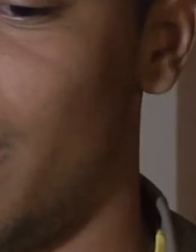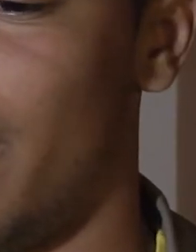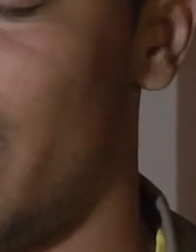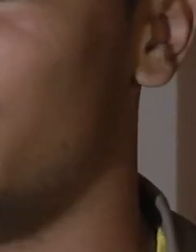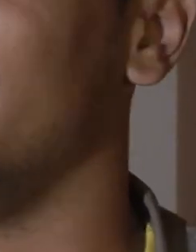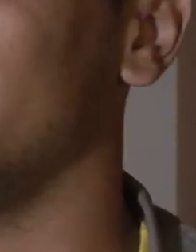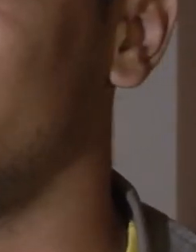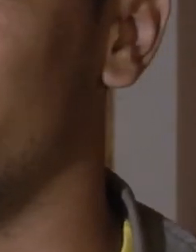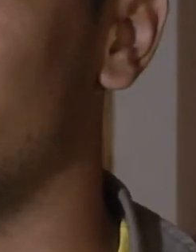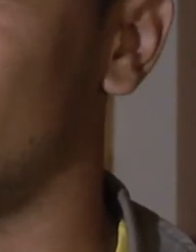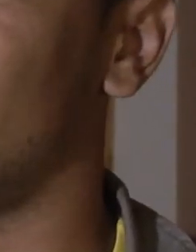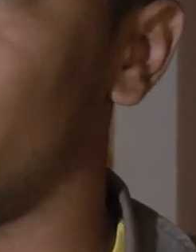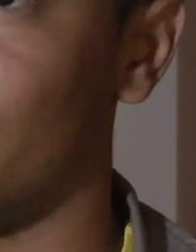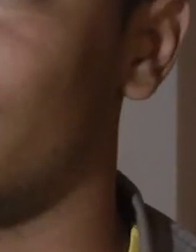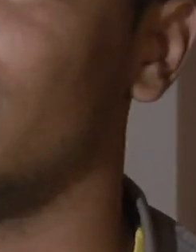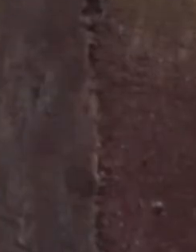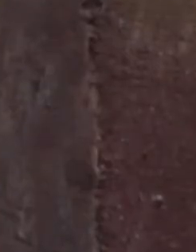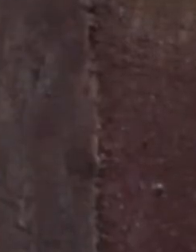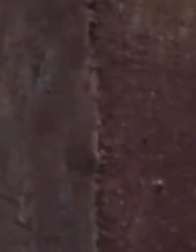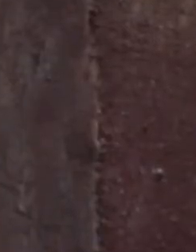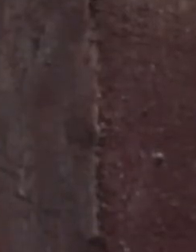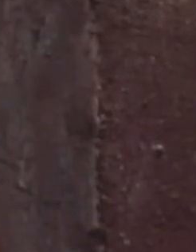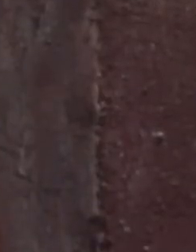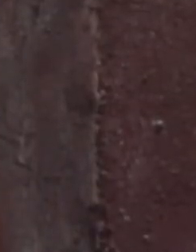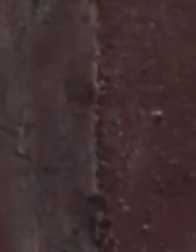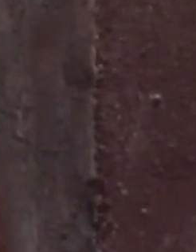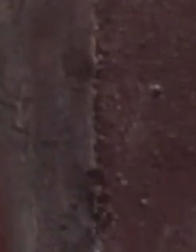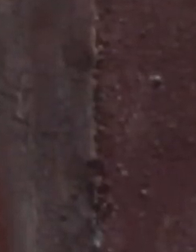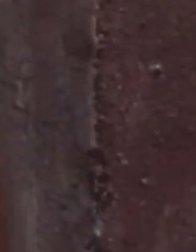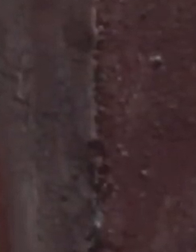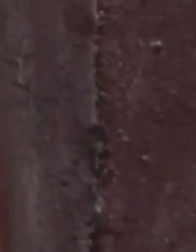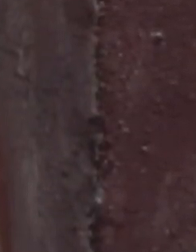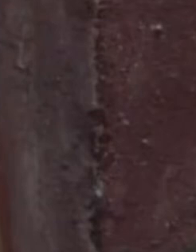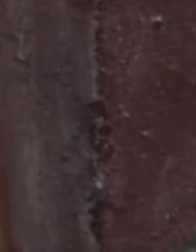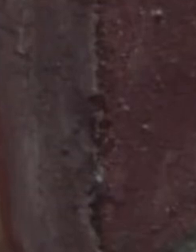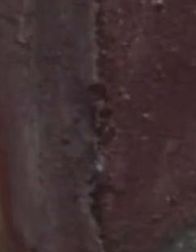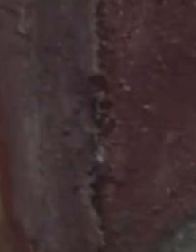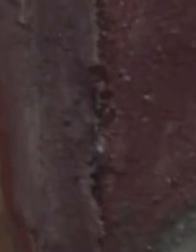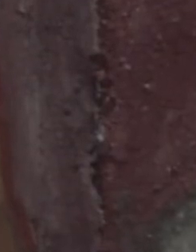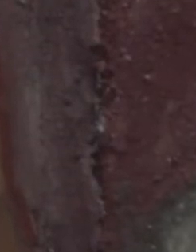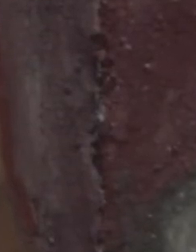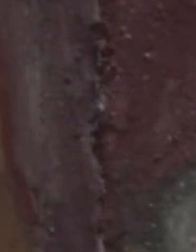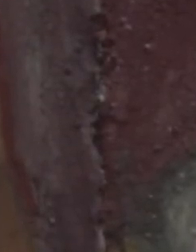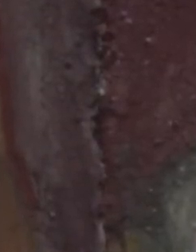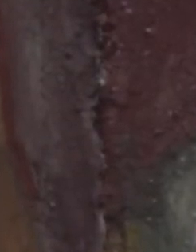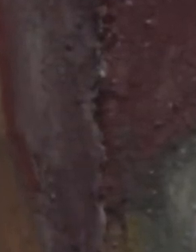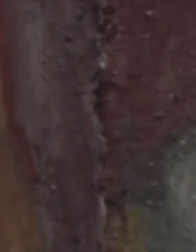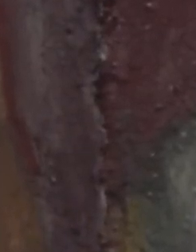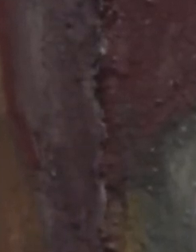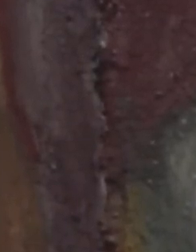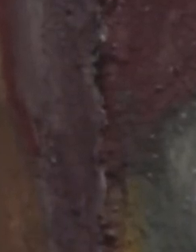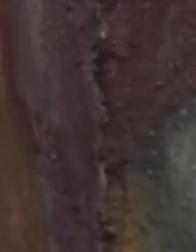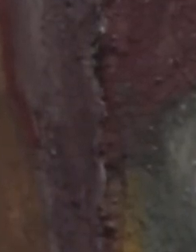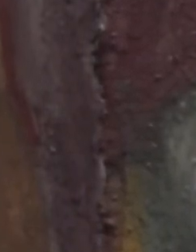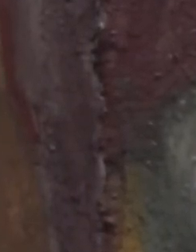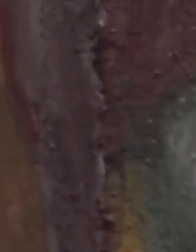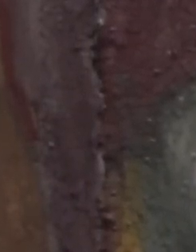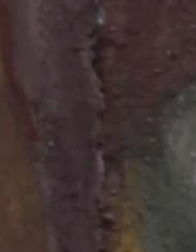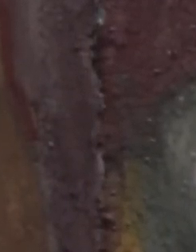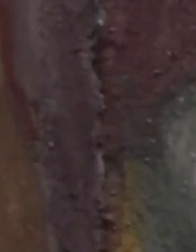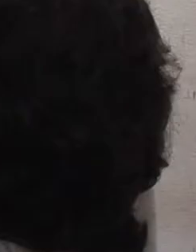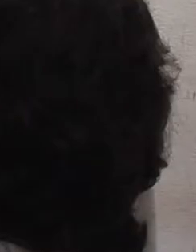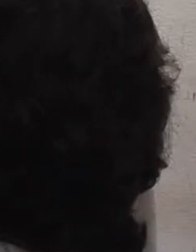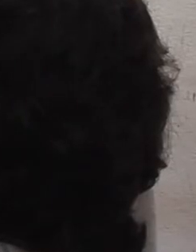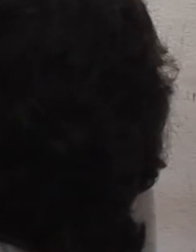obriga a ter um processo. Existe uma mudança substancial em quem produz o mural. É uma imaginação que se dá por